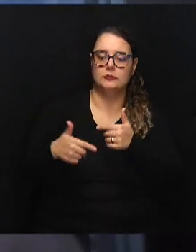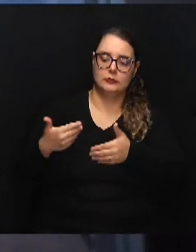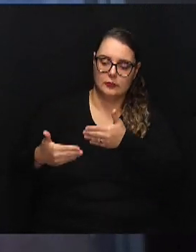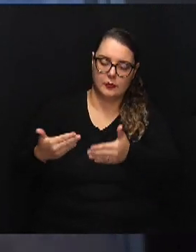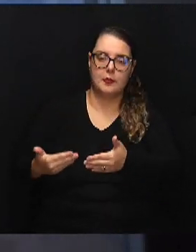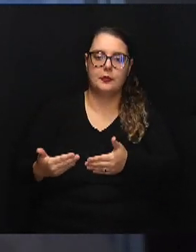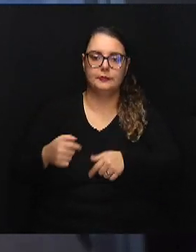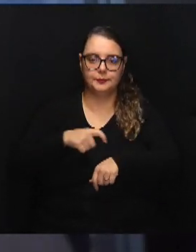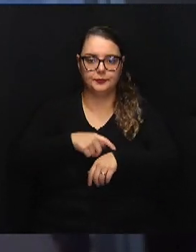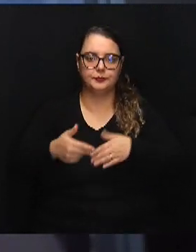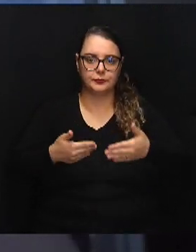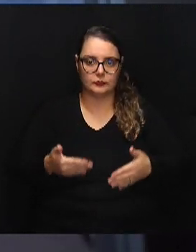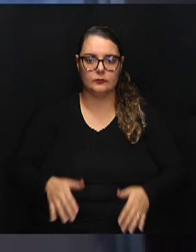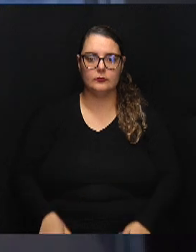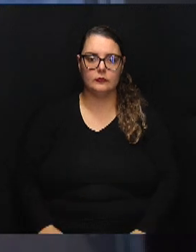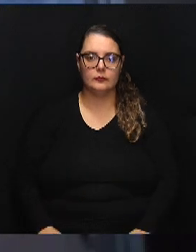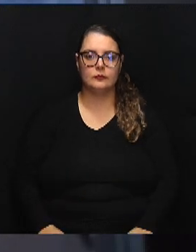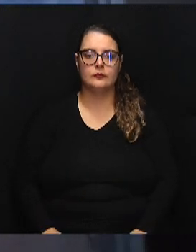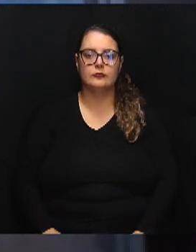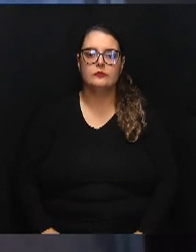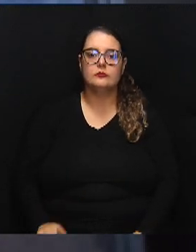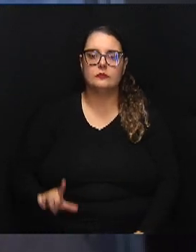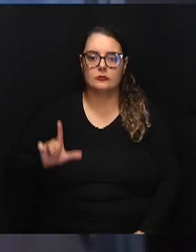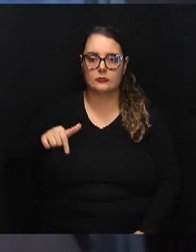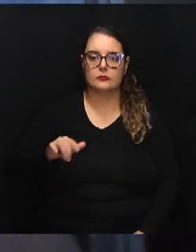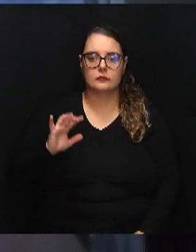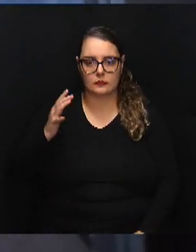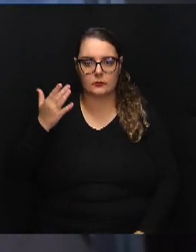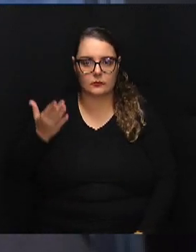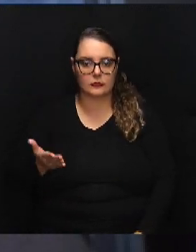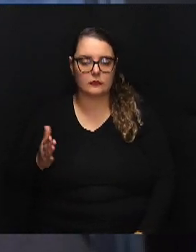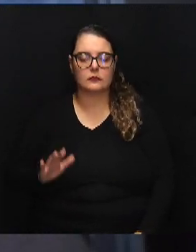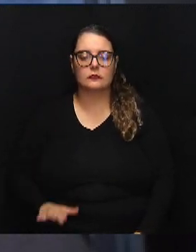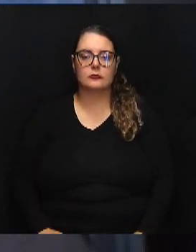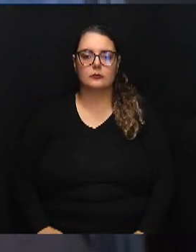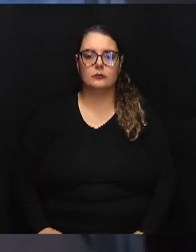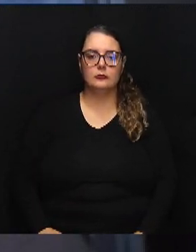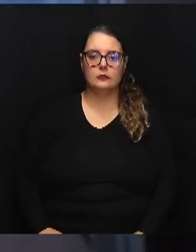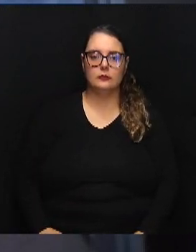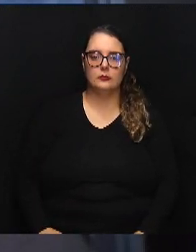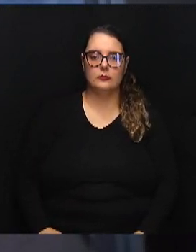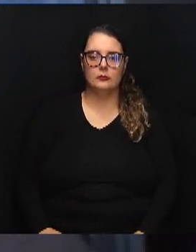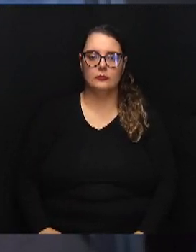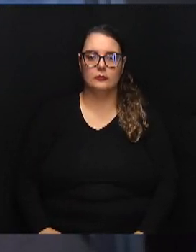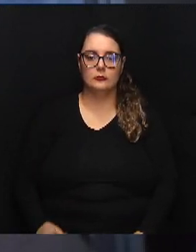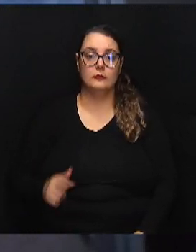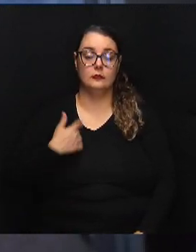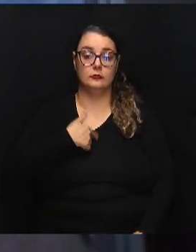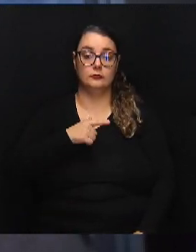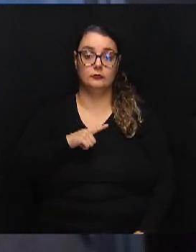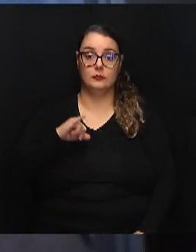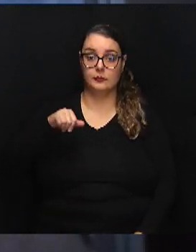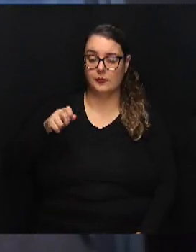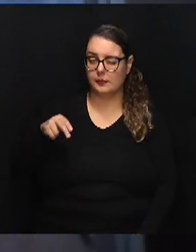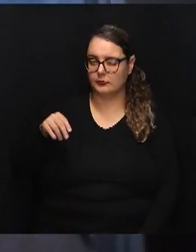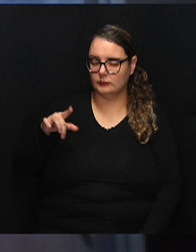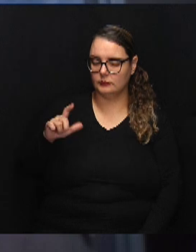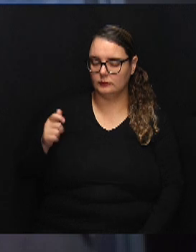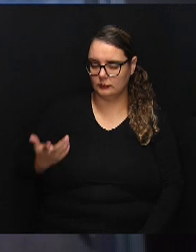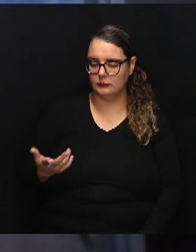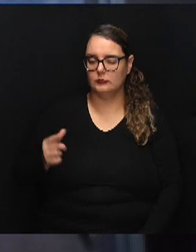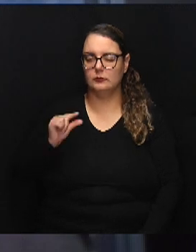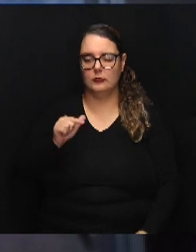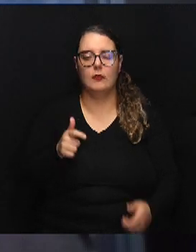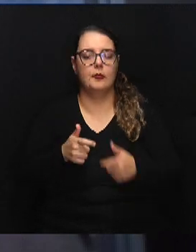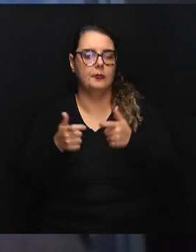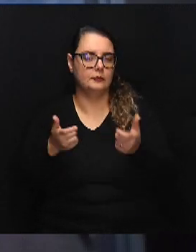do tempo ali, né, depois de ocorrido o evento, tá? A gente tem uma janela um pouco mais estendida